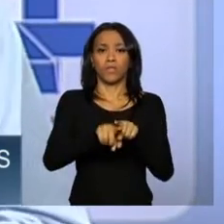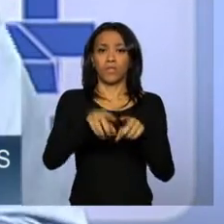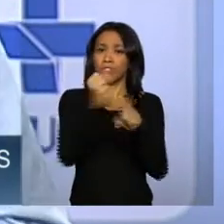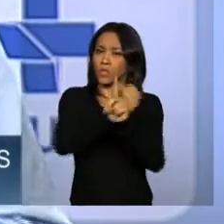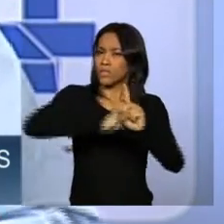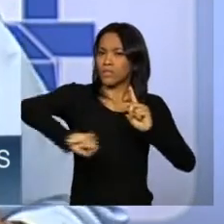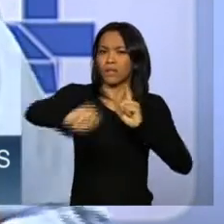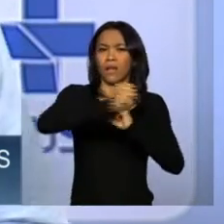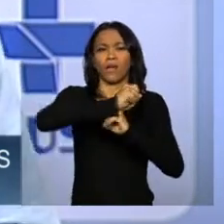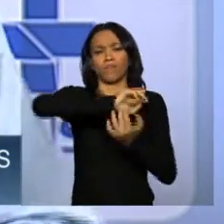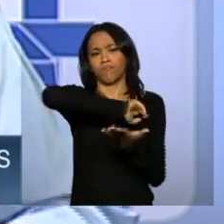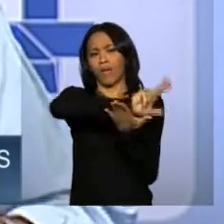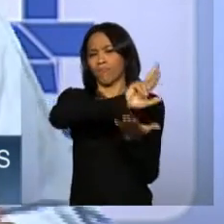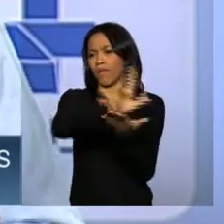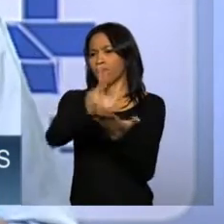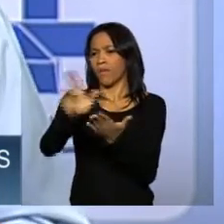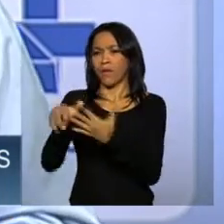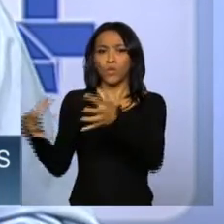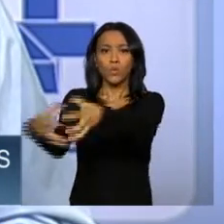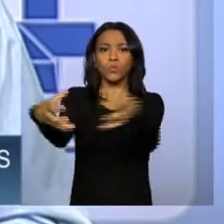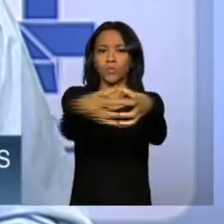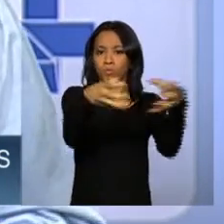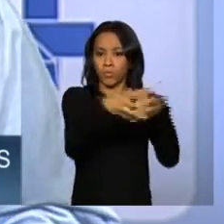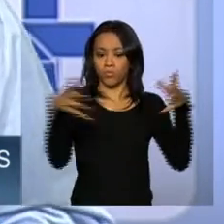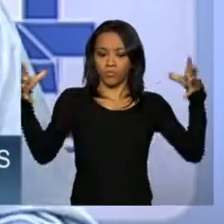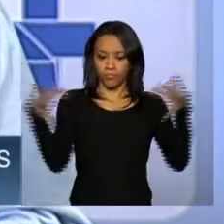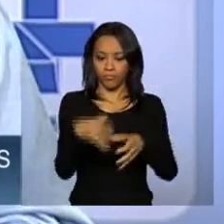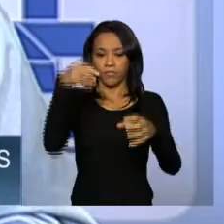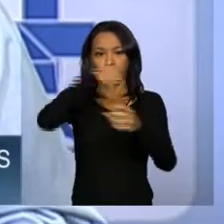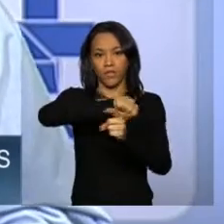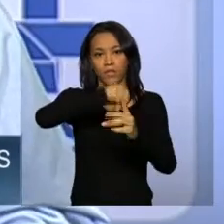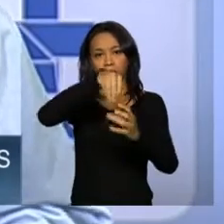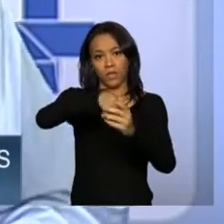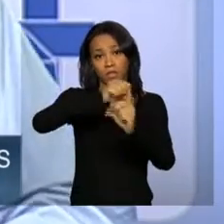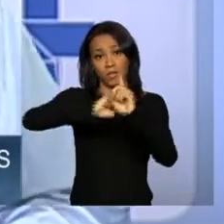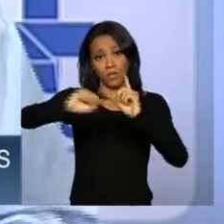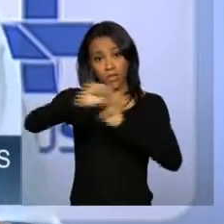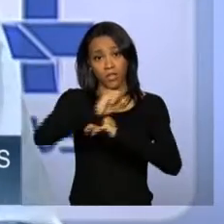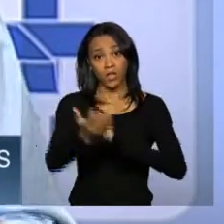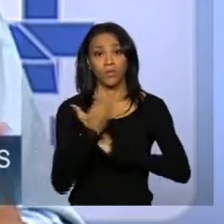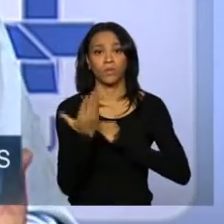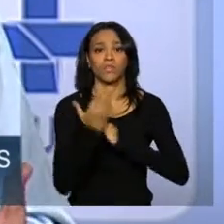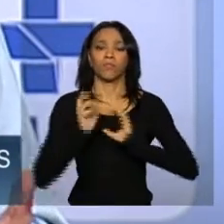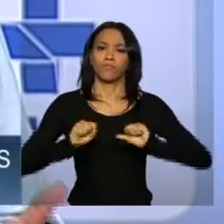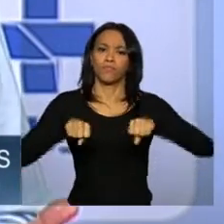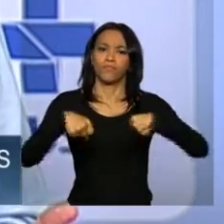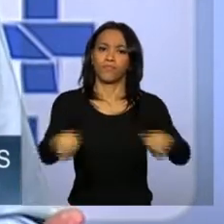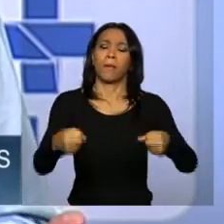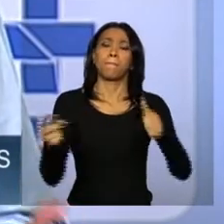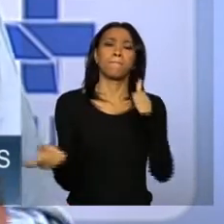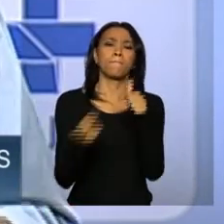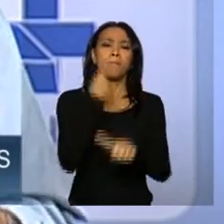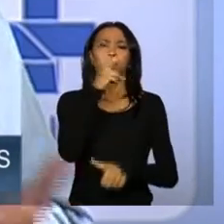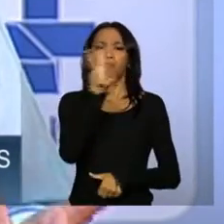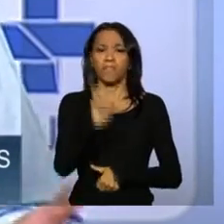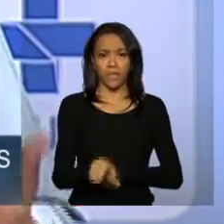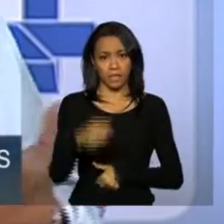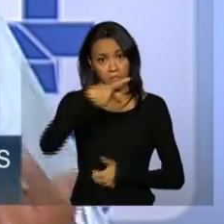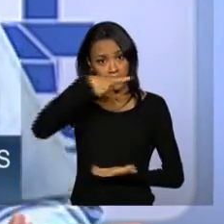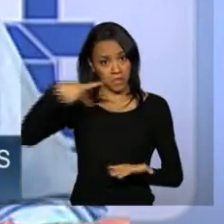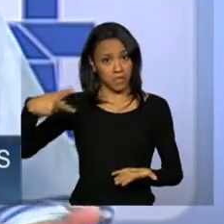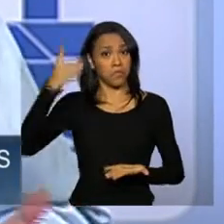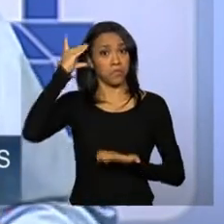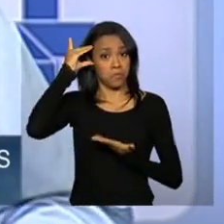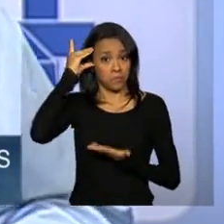o conjunto do governo federal está mobilizado. É a primeira vez que uma presidente da República, que uma pessoa